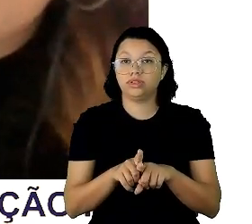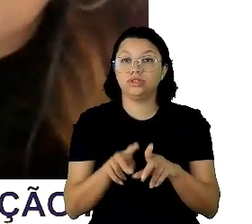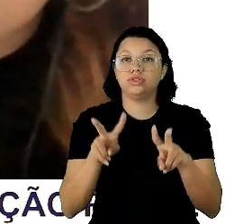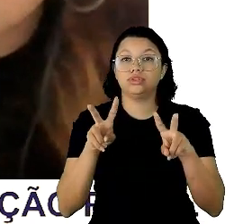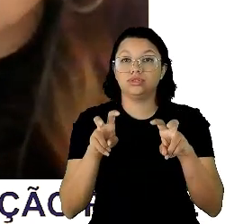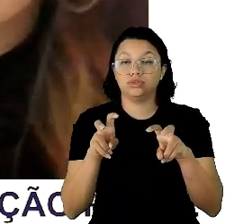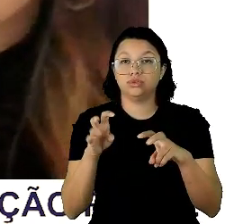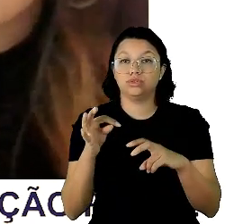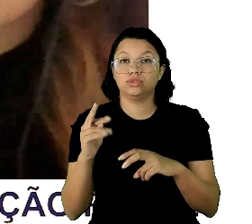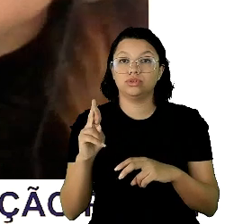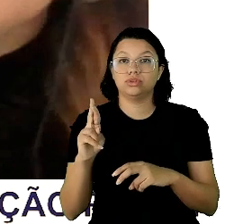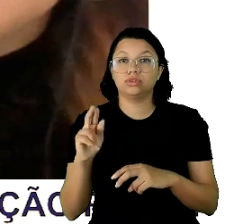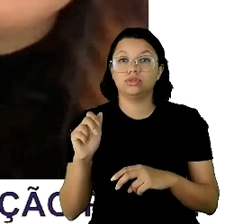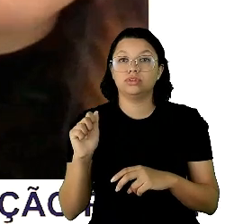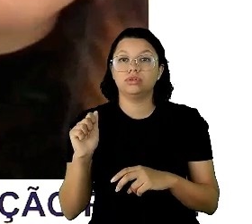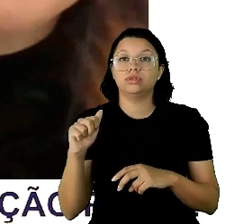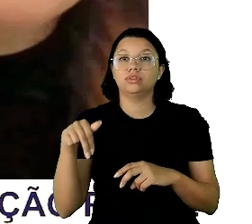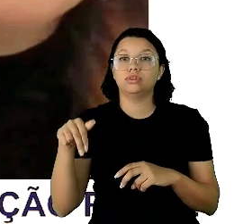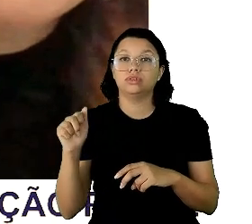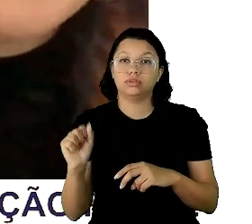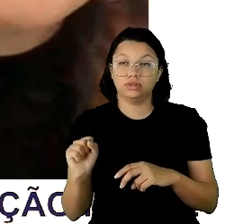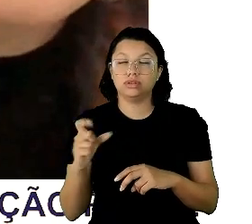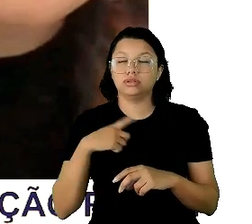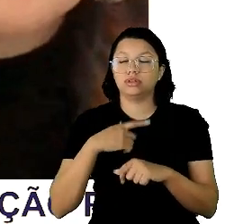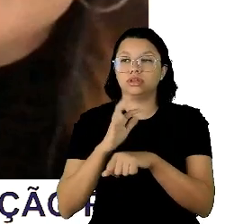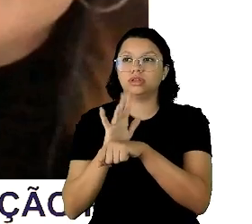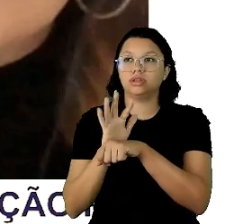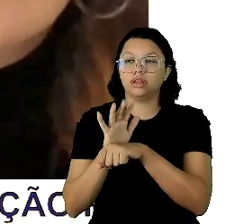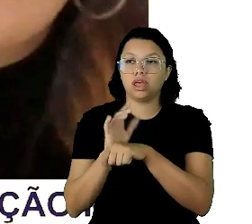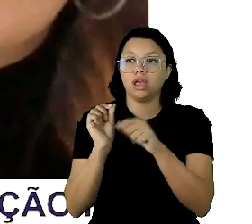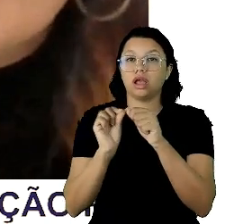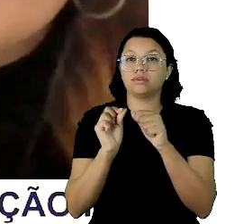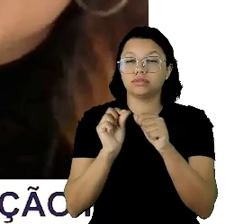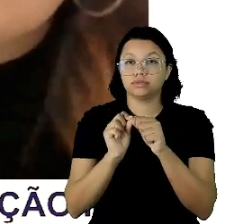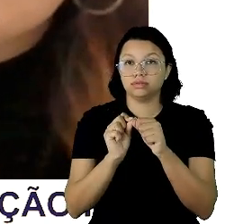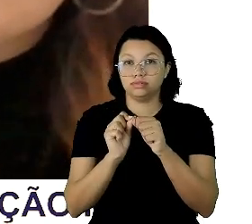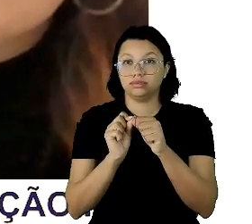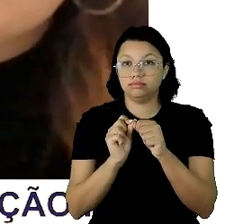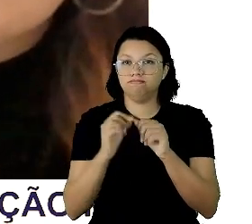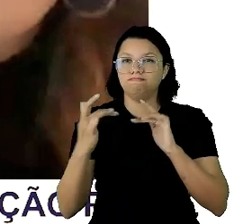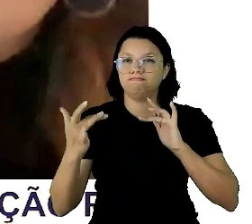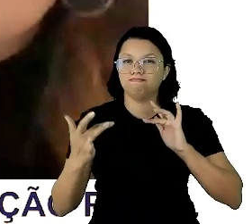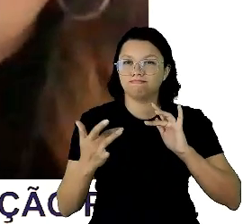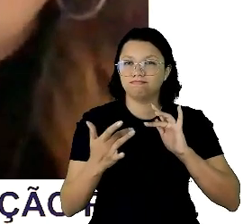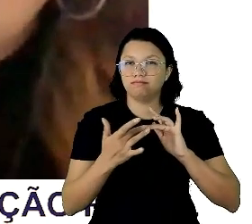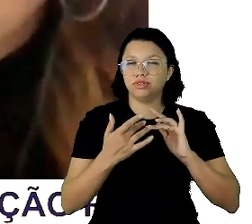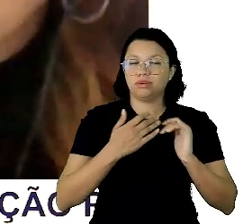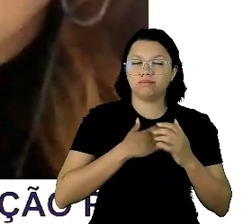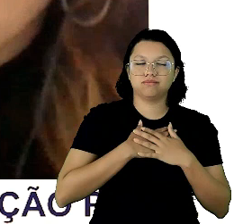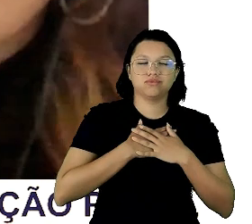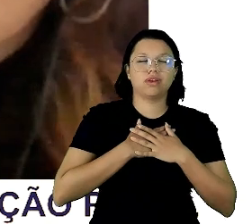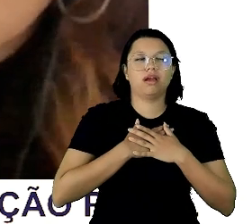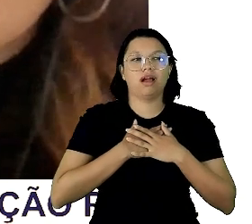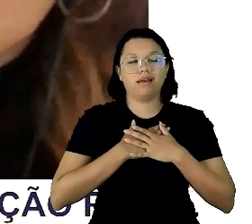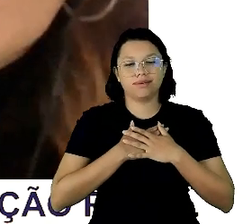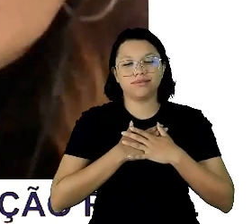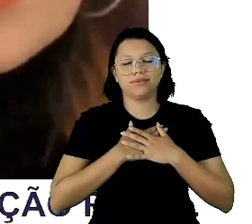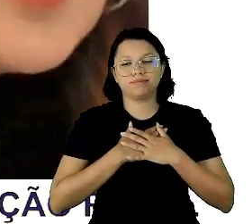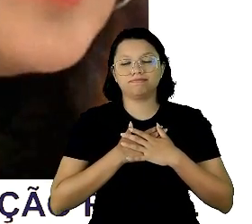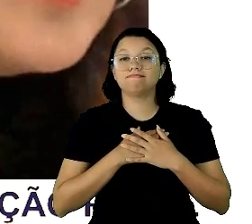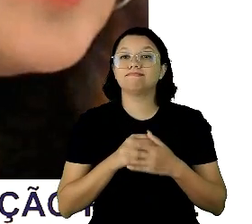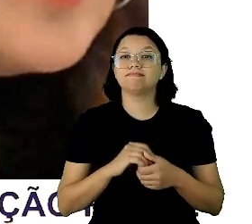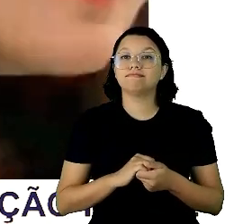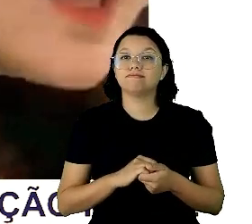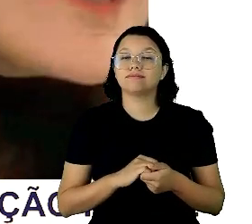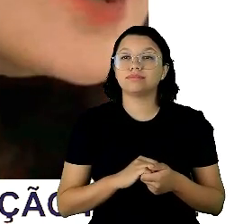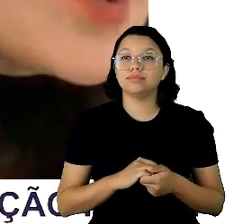trans, assim, tem uns filmes assim que me tocaram profundamente, alguns seriados. Tem um filme que